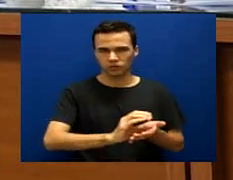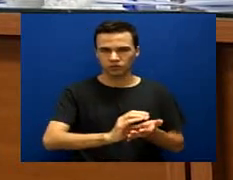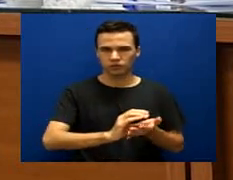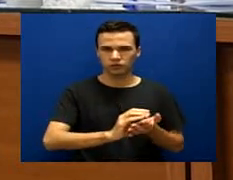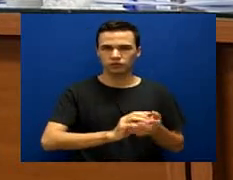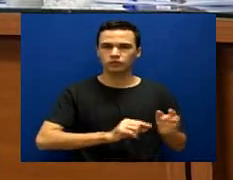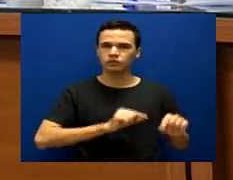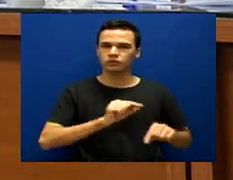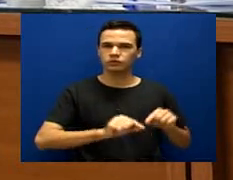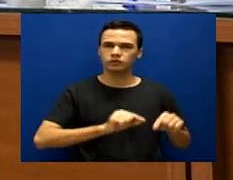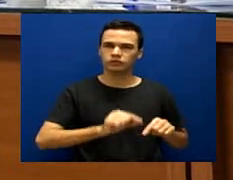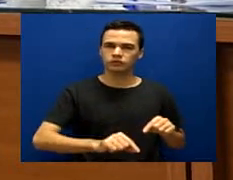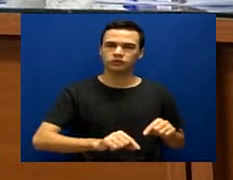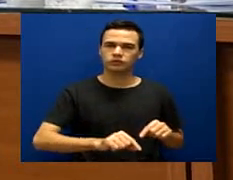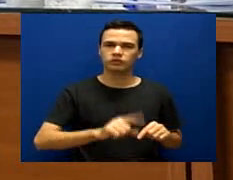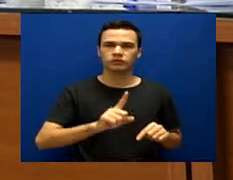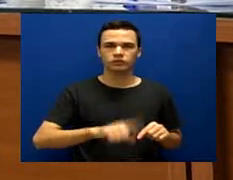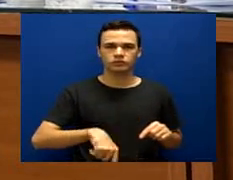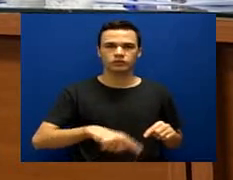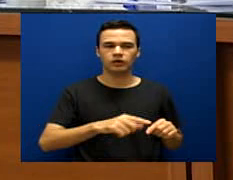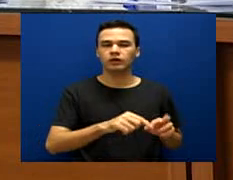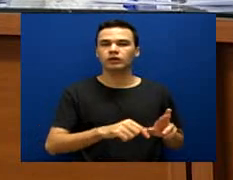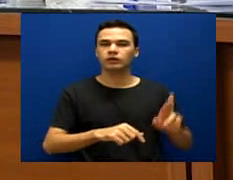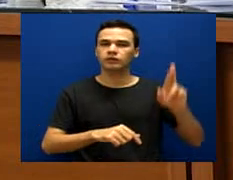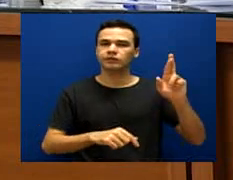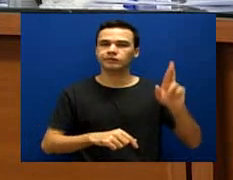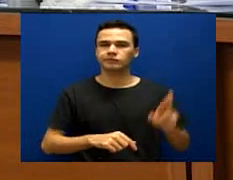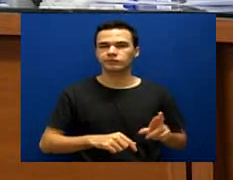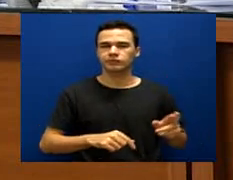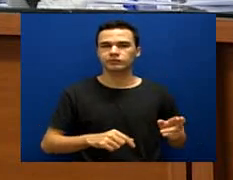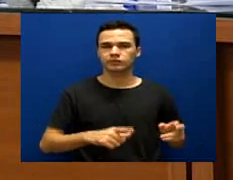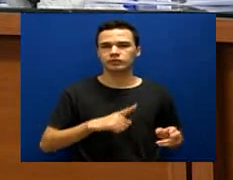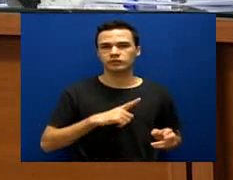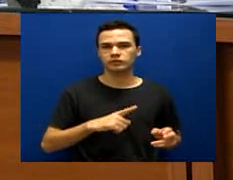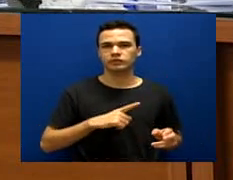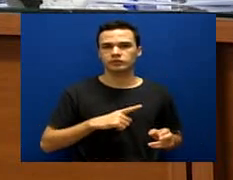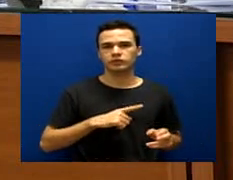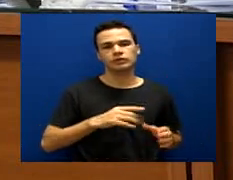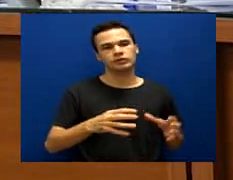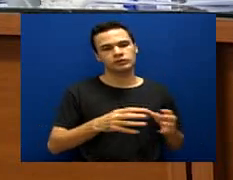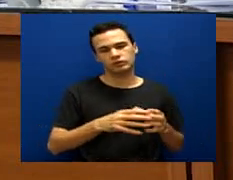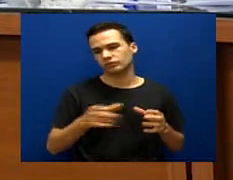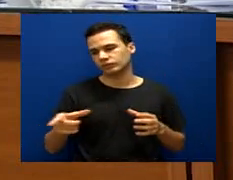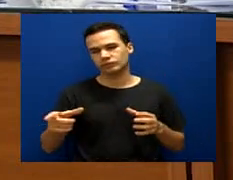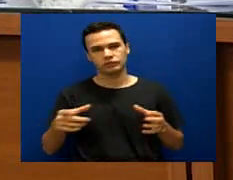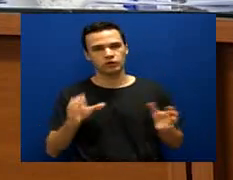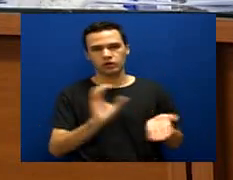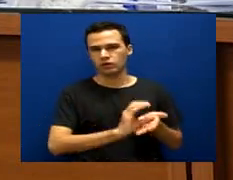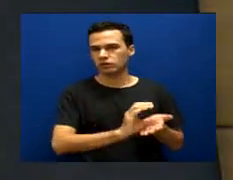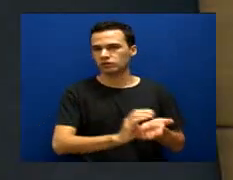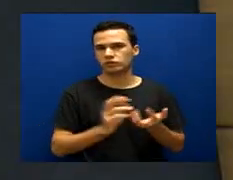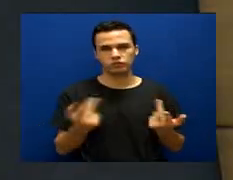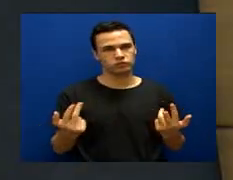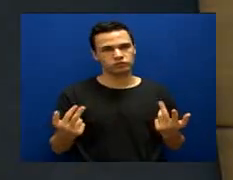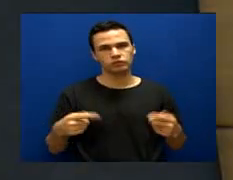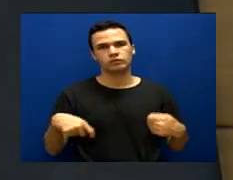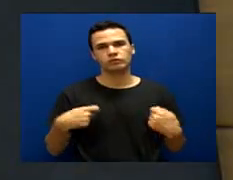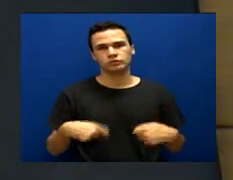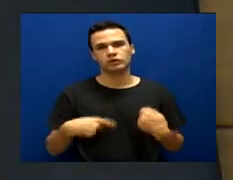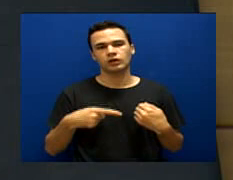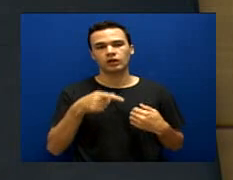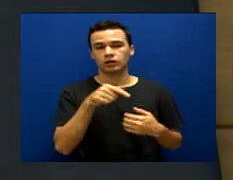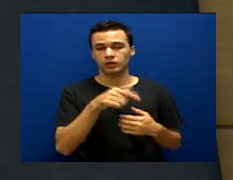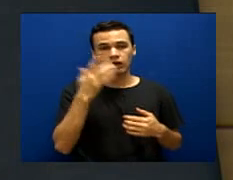que é o nível de representação que tem. Exato. Comitê e conselho da mesma forma. Então, ao que me consta, acho que o comitê